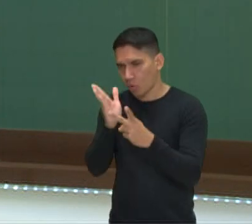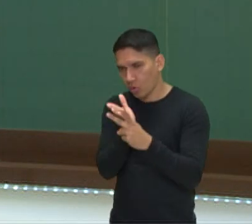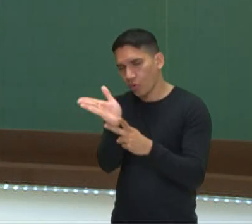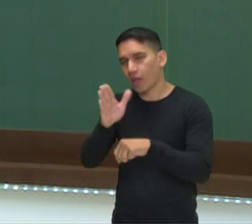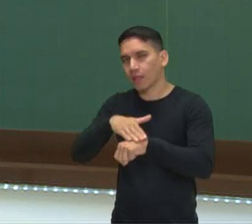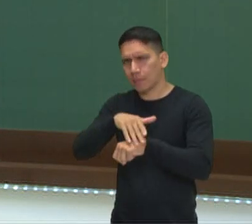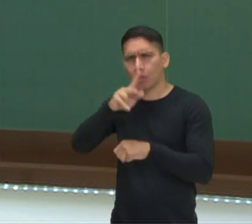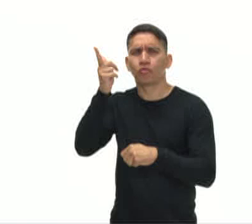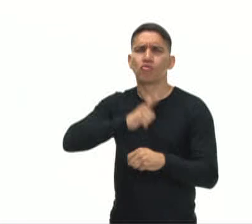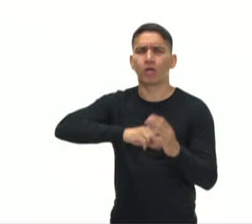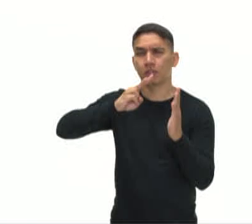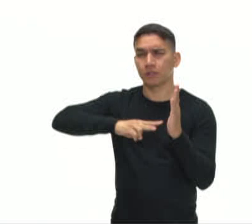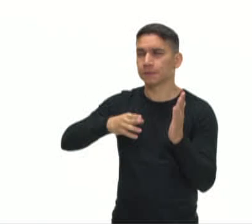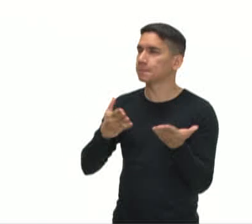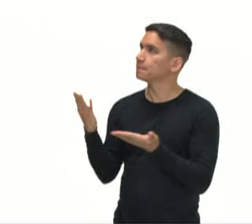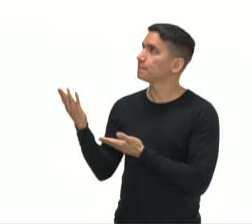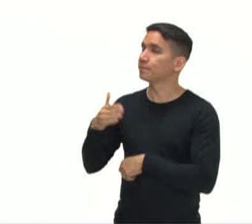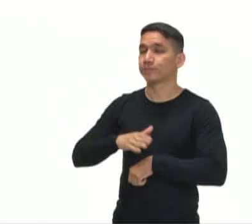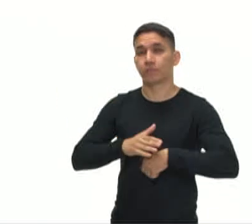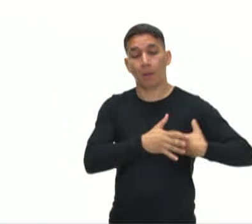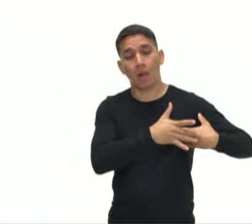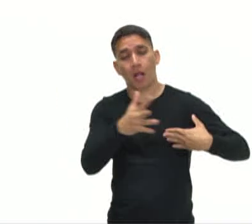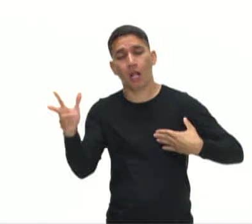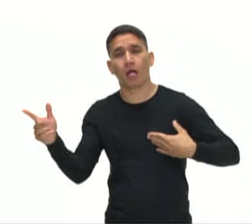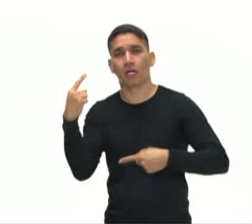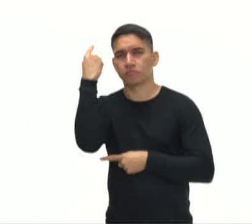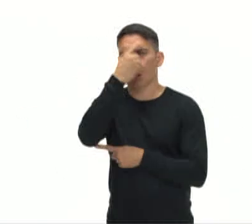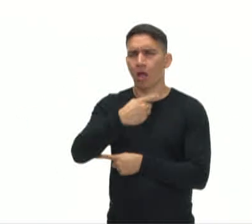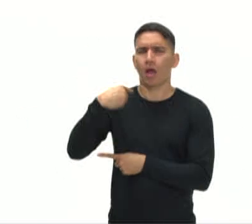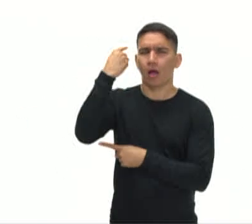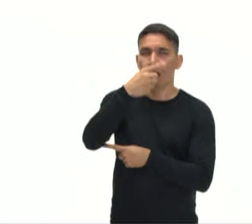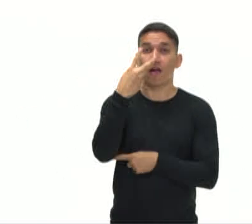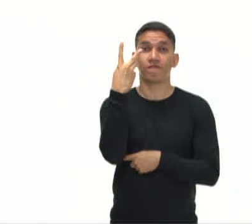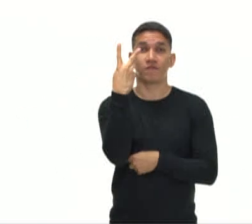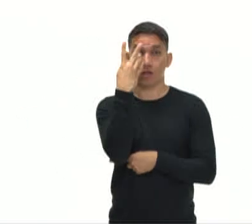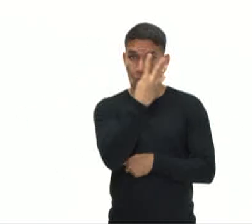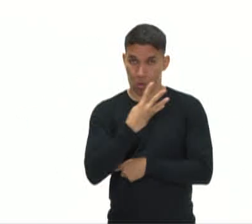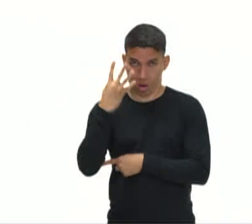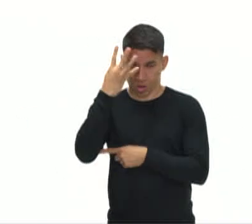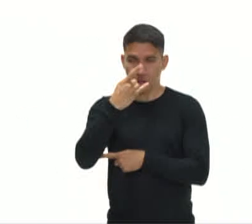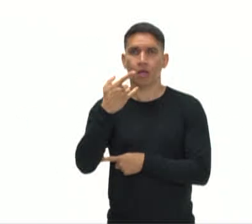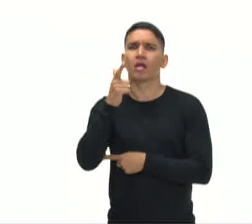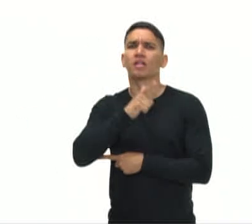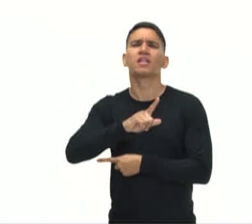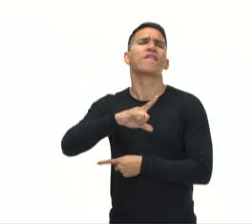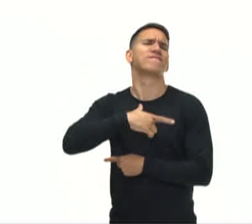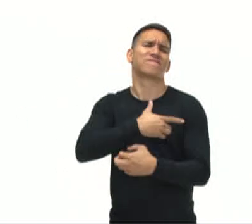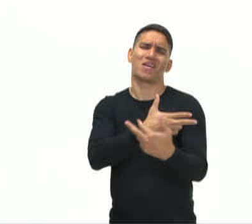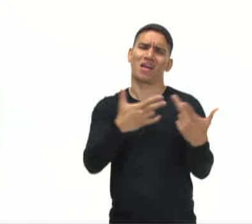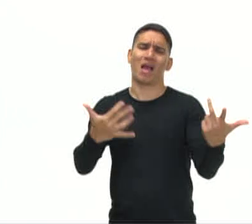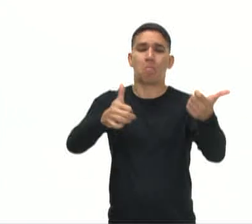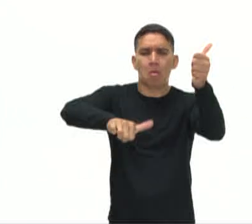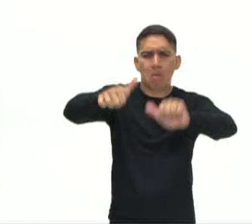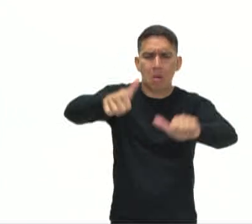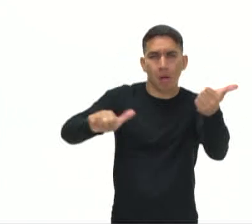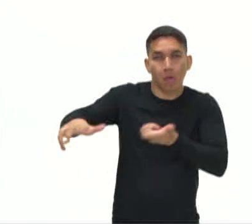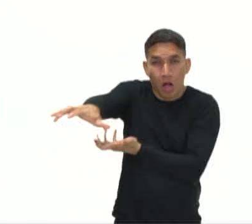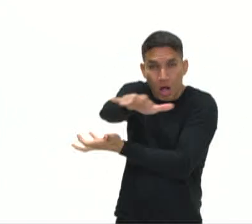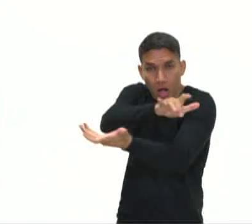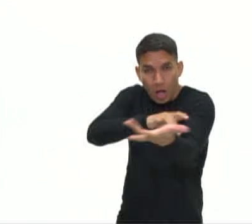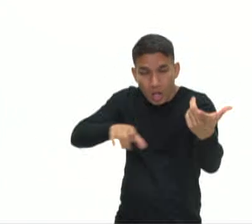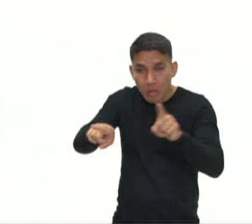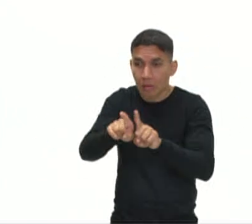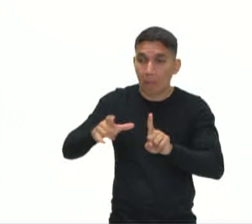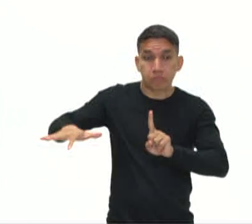leitura. No decorrer de 24 horas, ocorrem milhares de reações químicas ao nosso entorno e em nosso corpo. Com